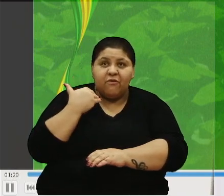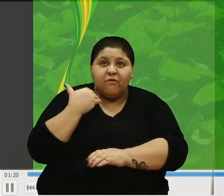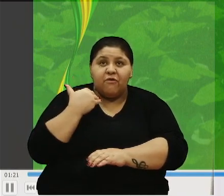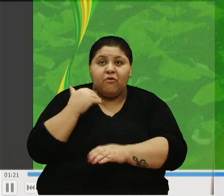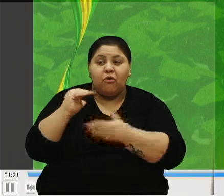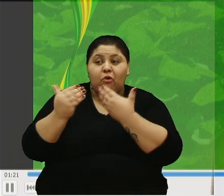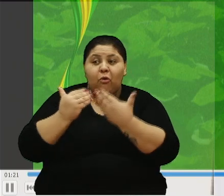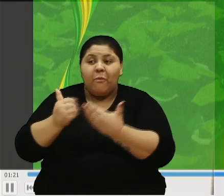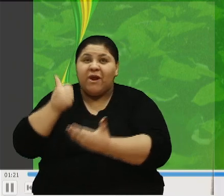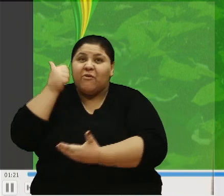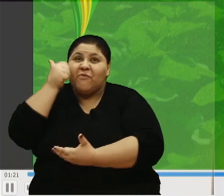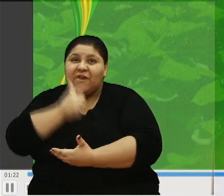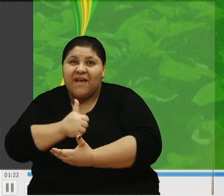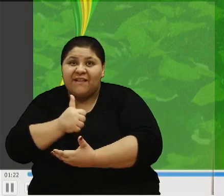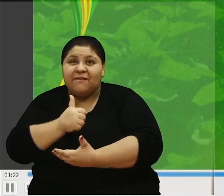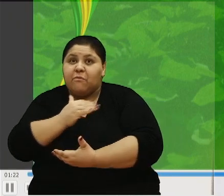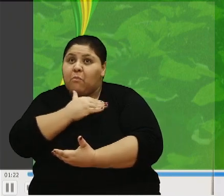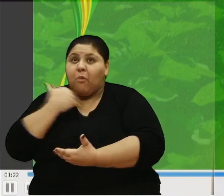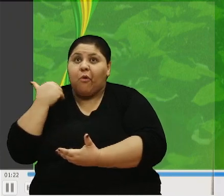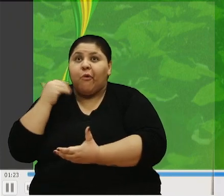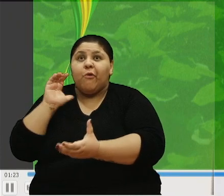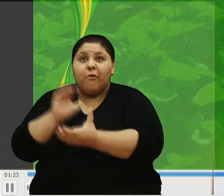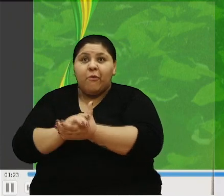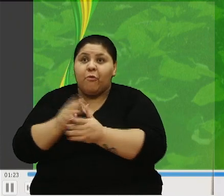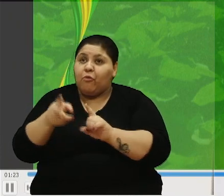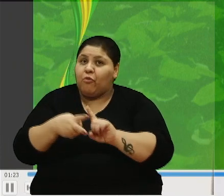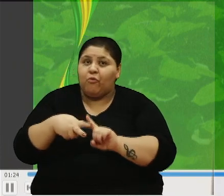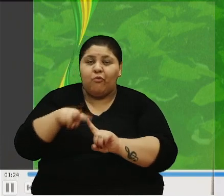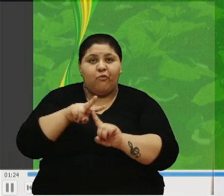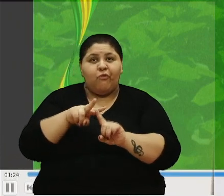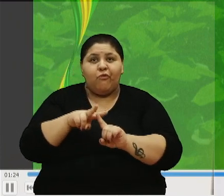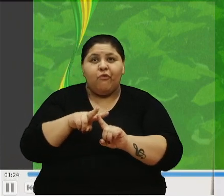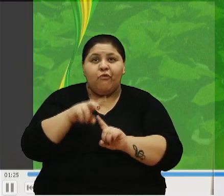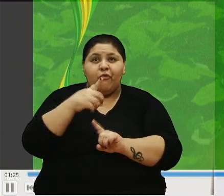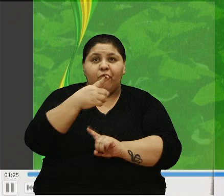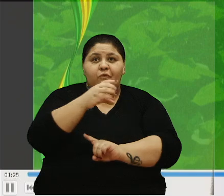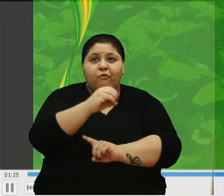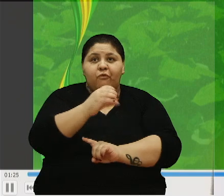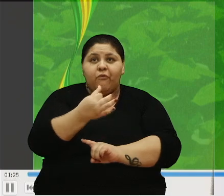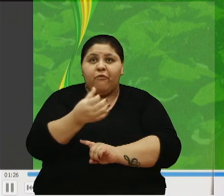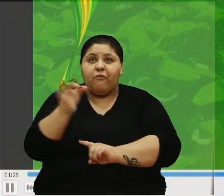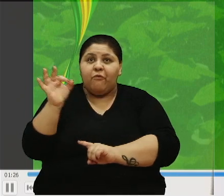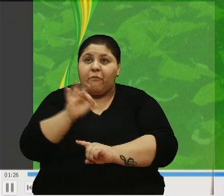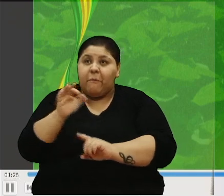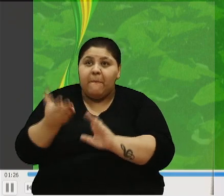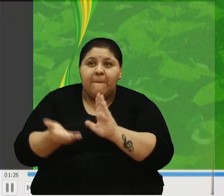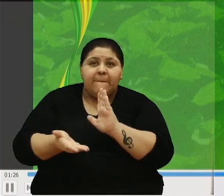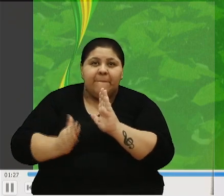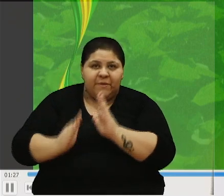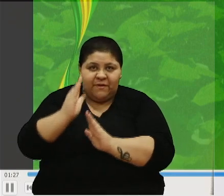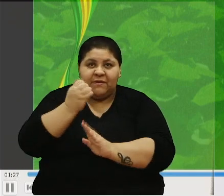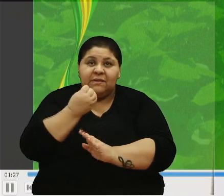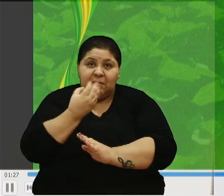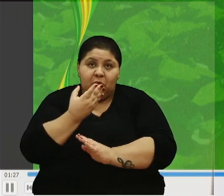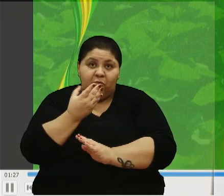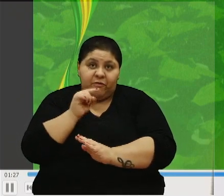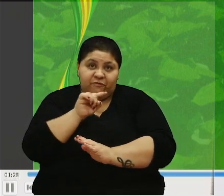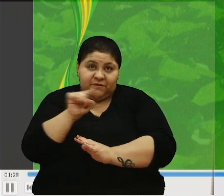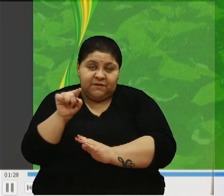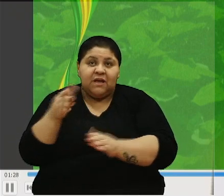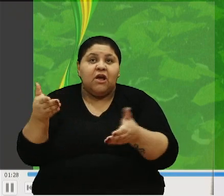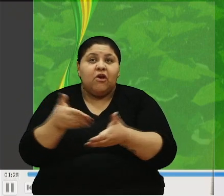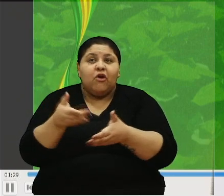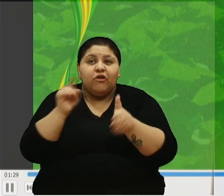mulheres mortas por parceiros. Mais que o dobro. 106% maior. Tá bom pra você? E agora eu